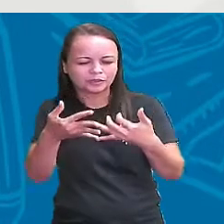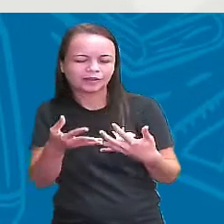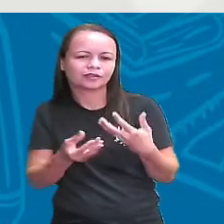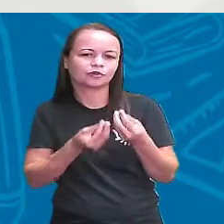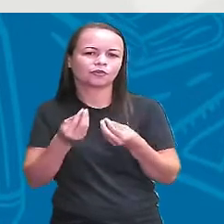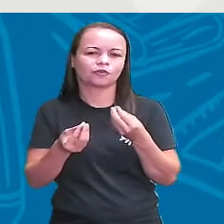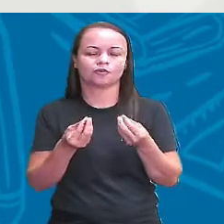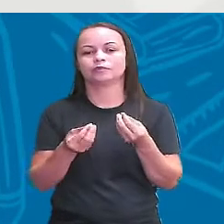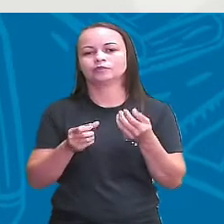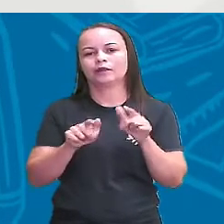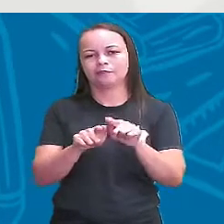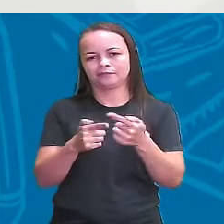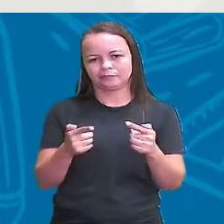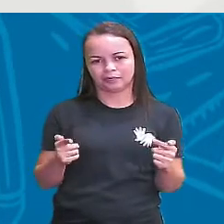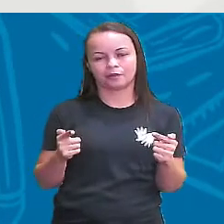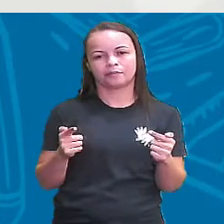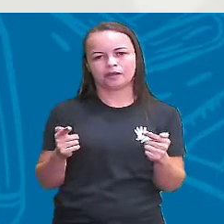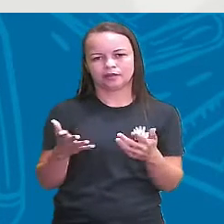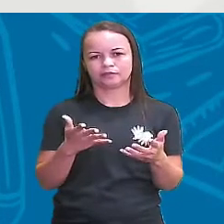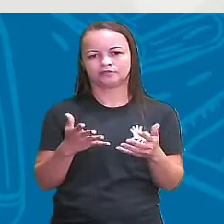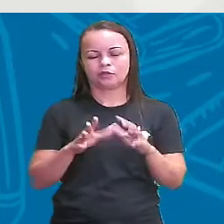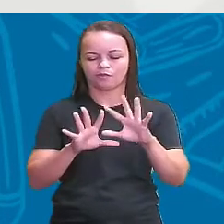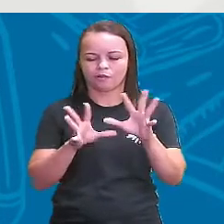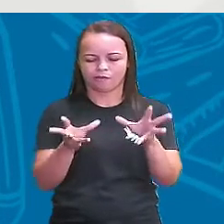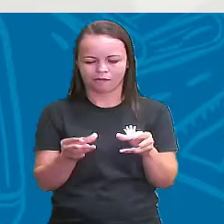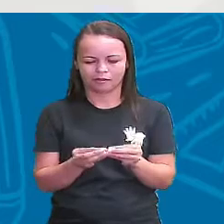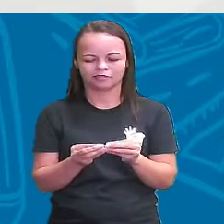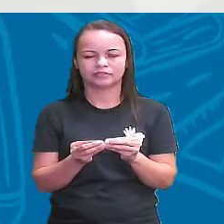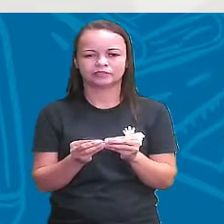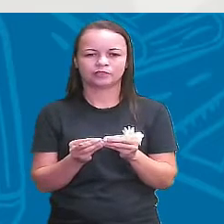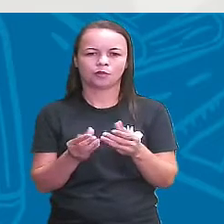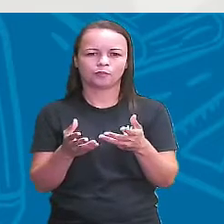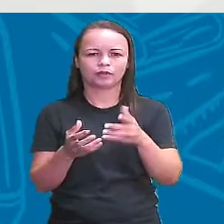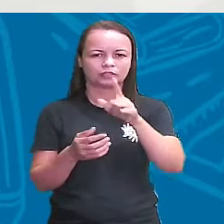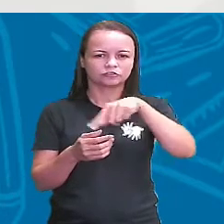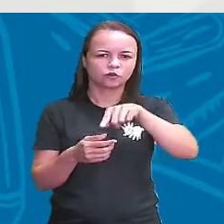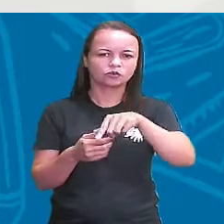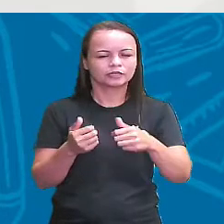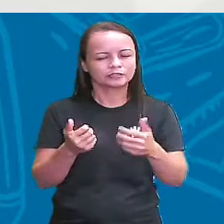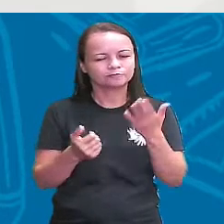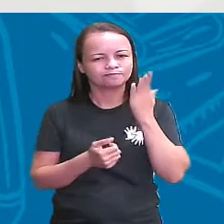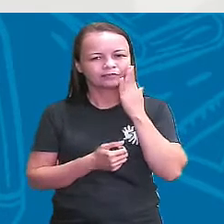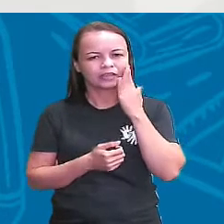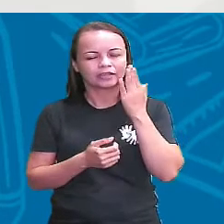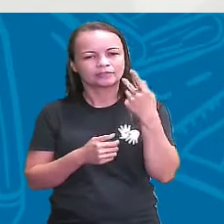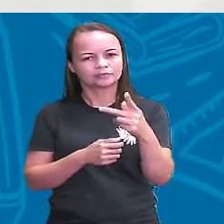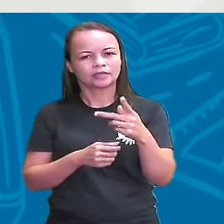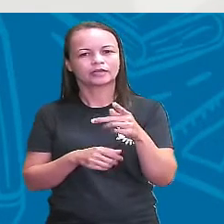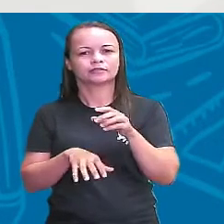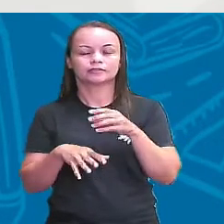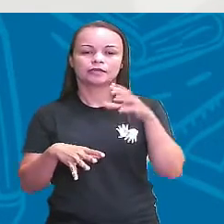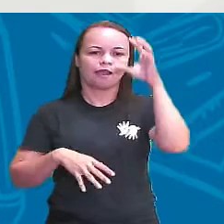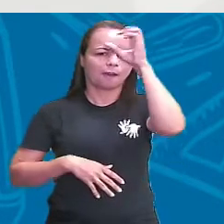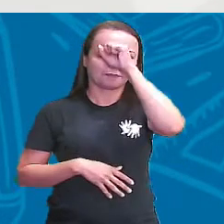parte gramatical. Isso é uma revisão para apoiar vocês nesse aprendizado, tá